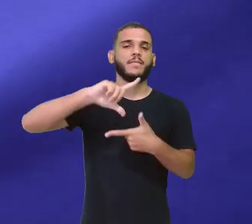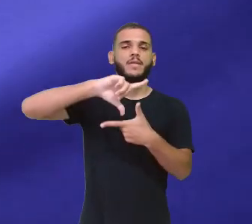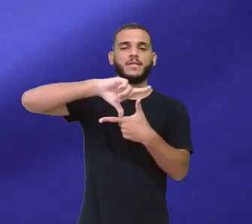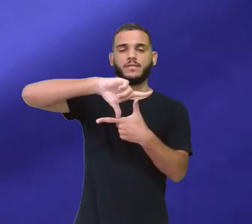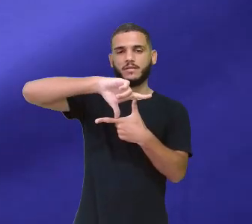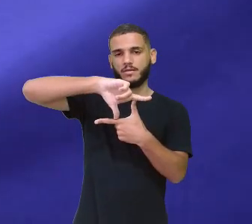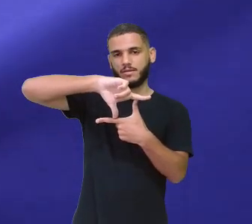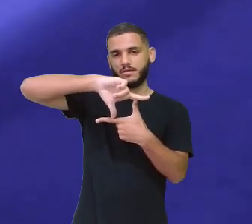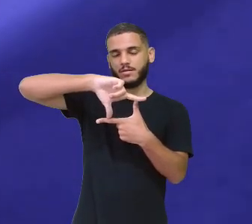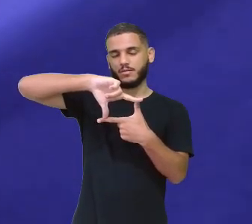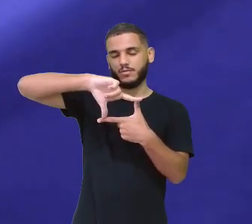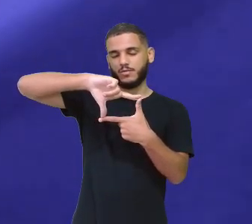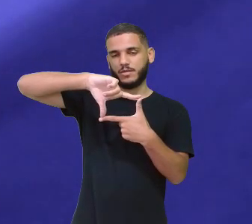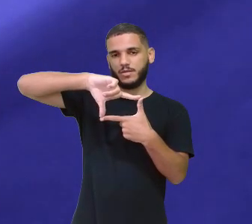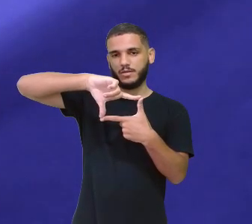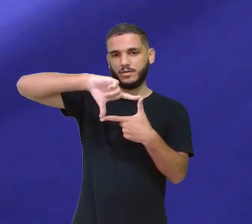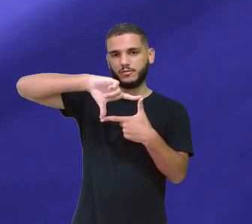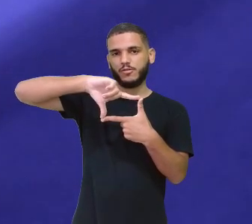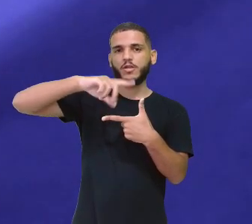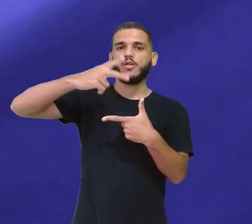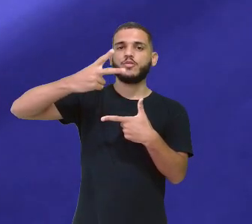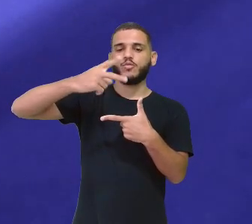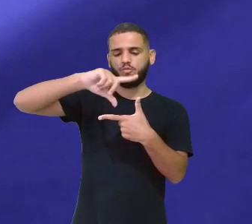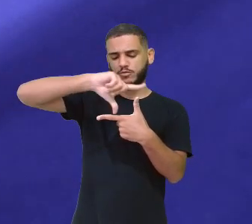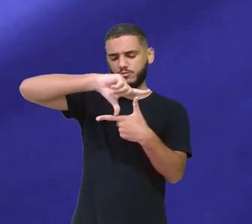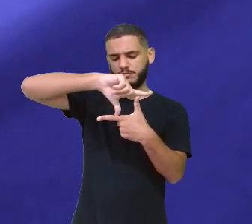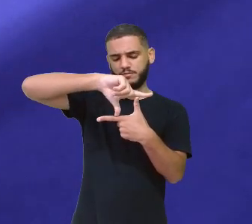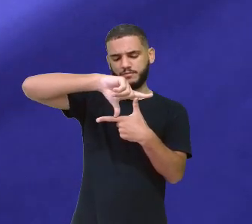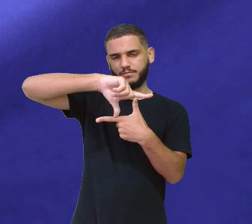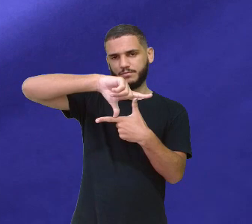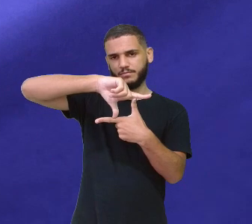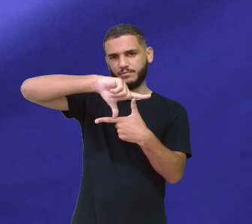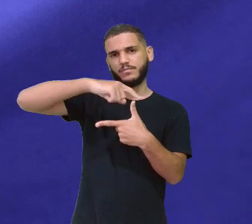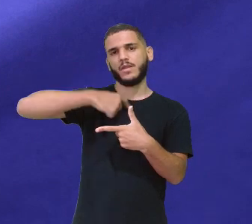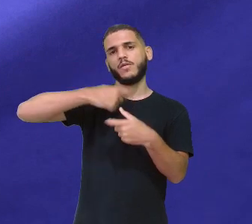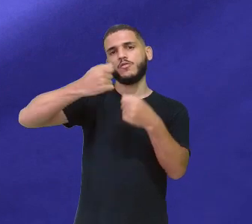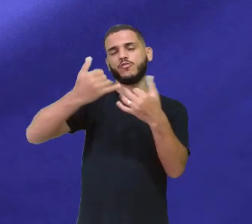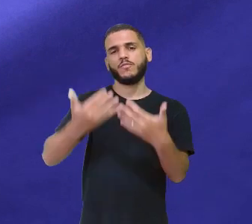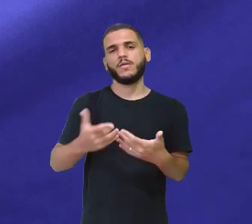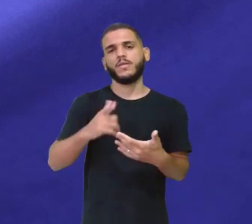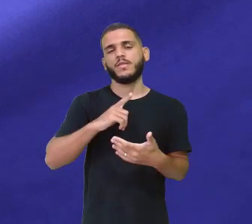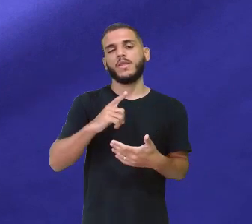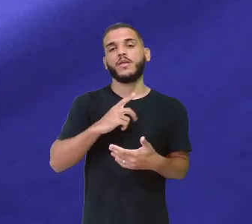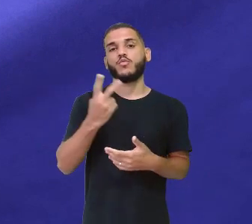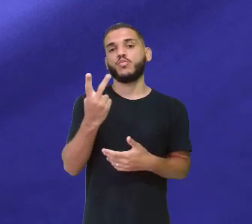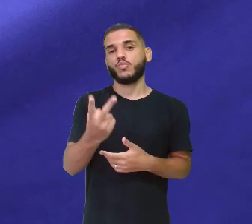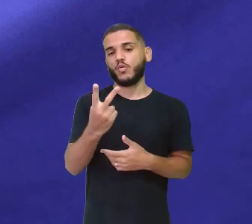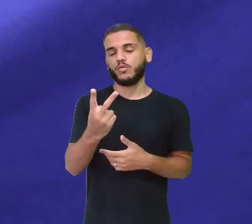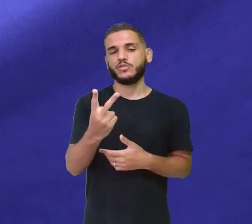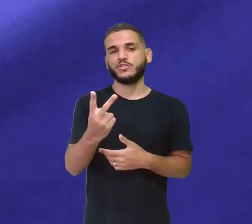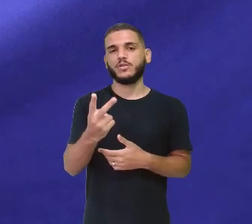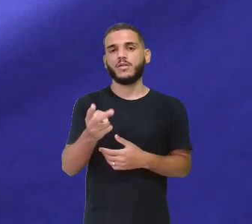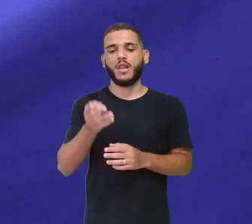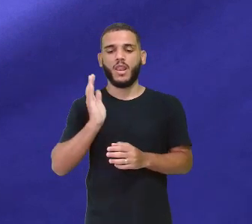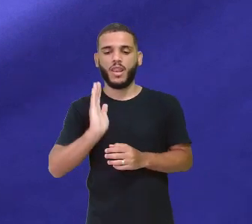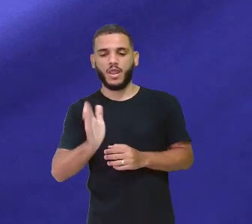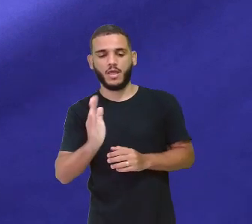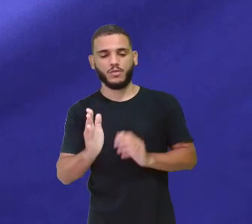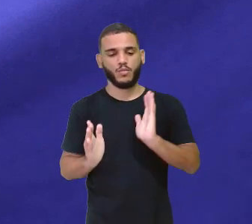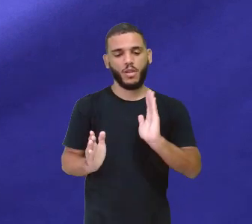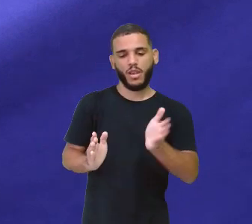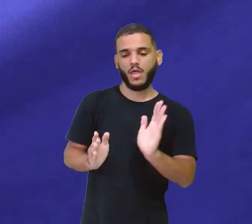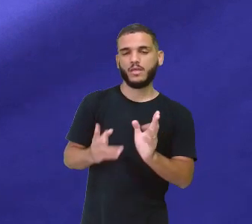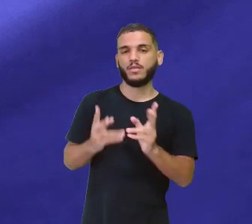retangulares e 2 faces quadradas. Quando eu digo que ela tem 2 lados paralelos iguais, é justamente esse